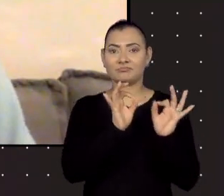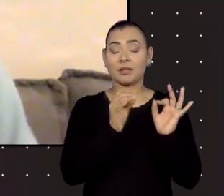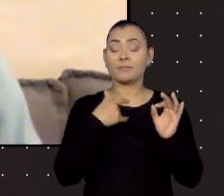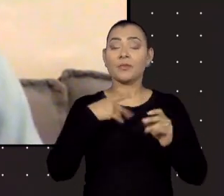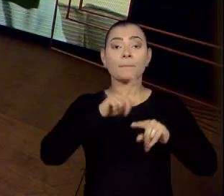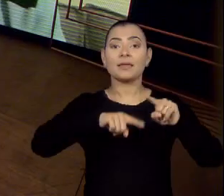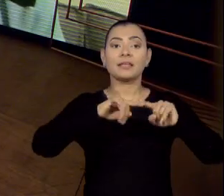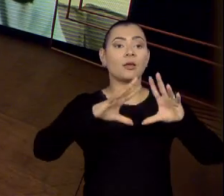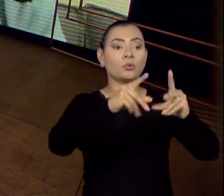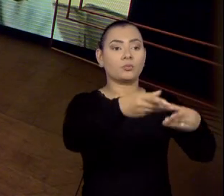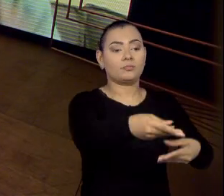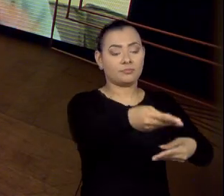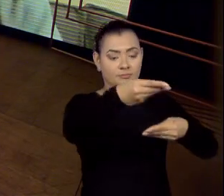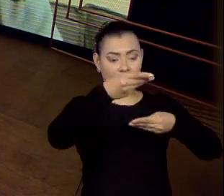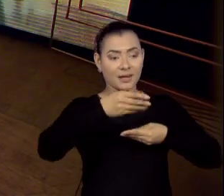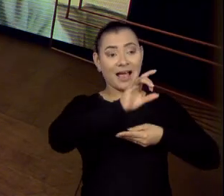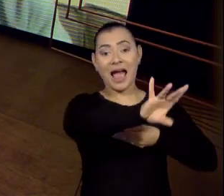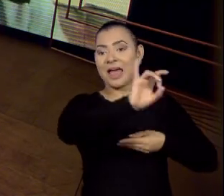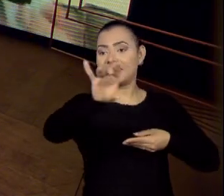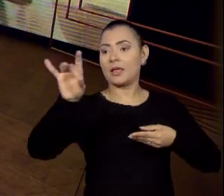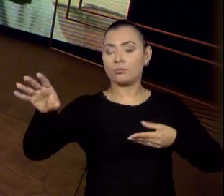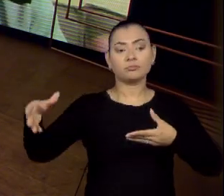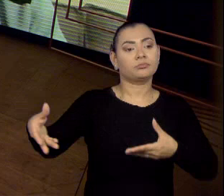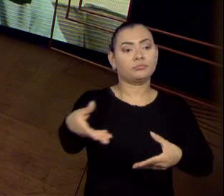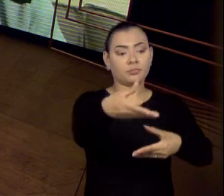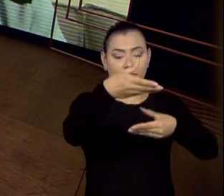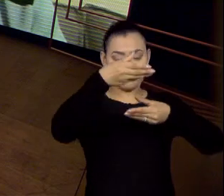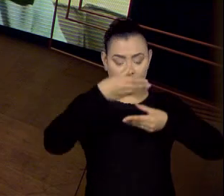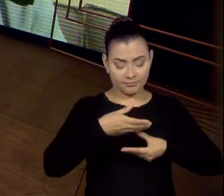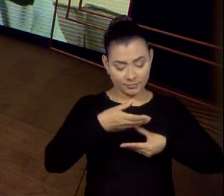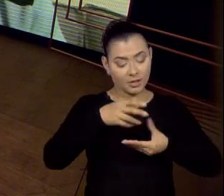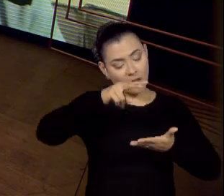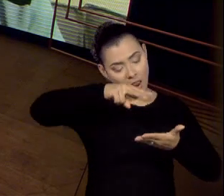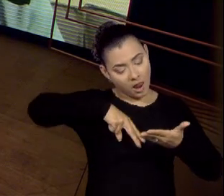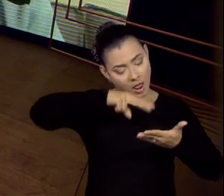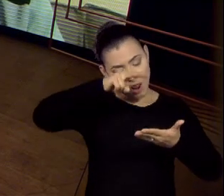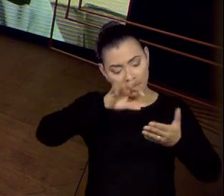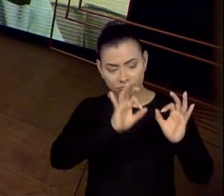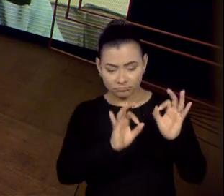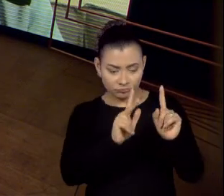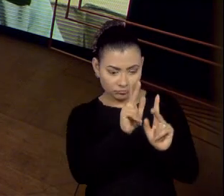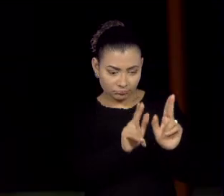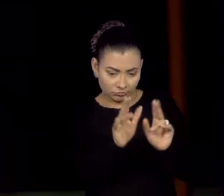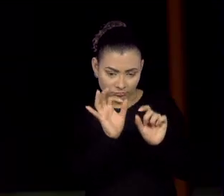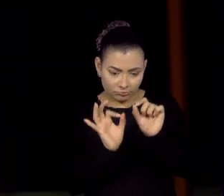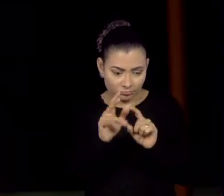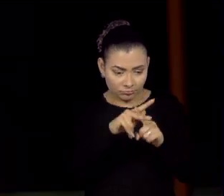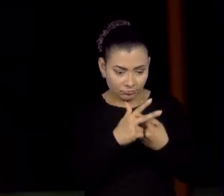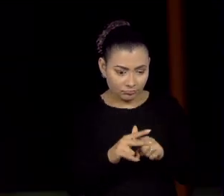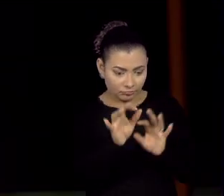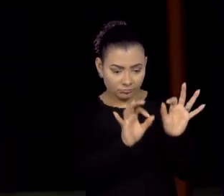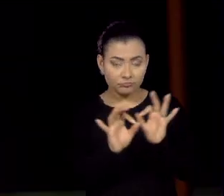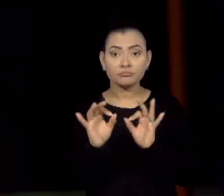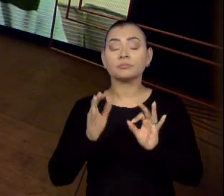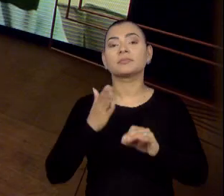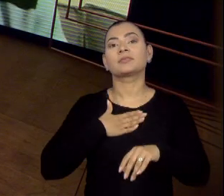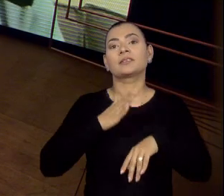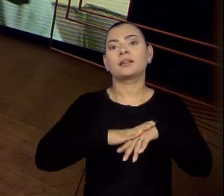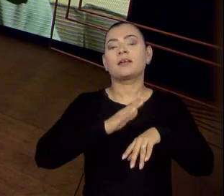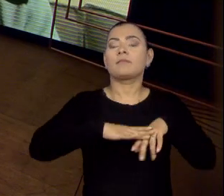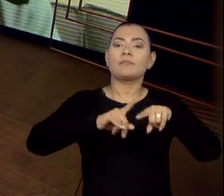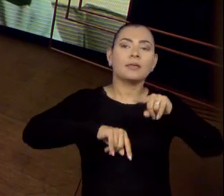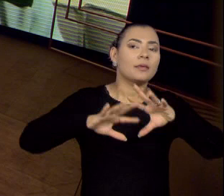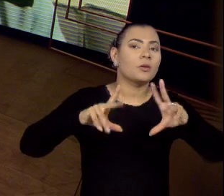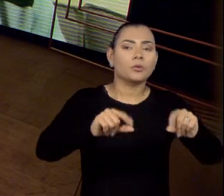recebia de cada sessão, política, internacional, estudantil,